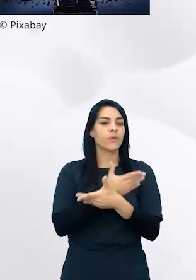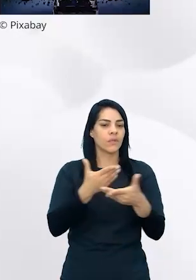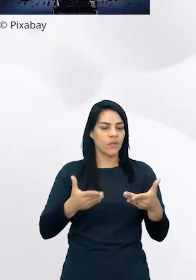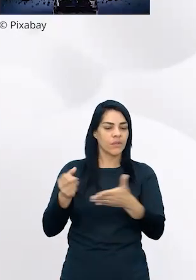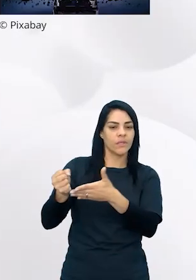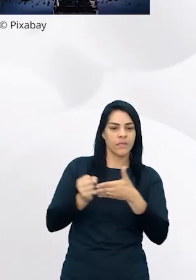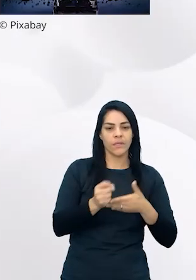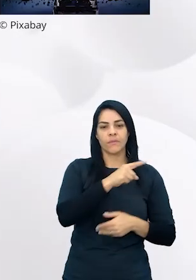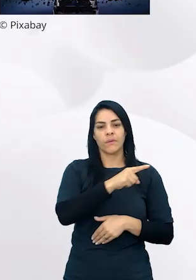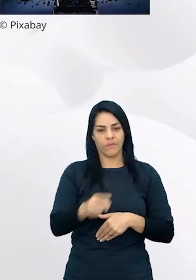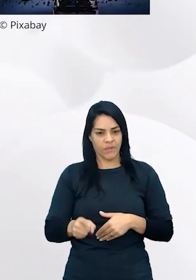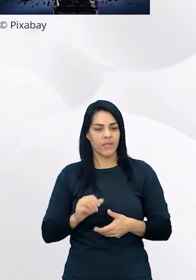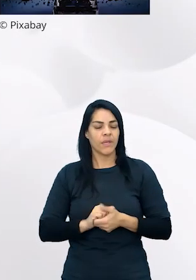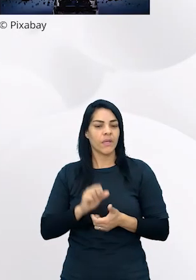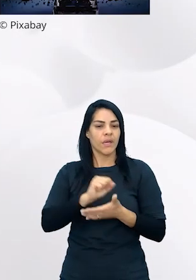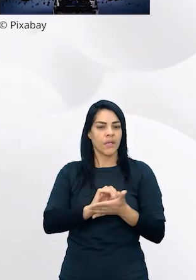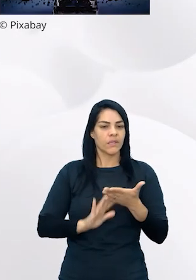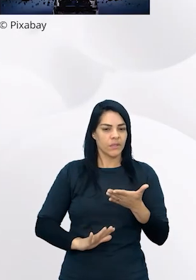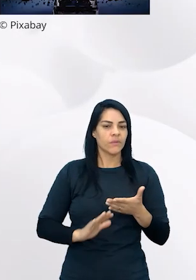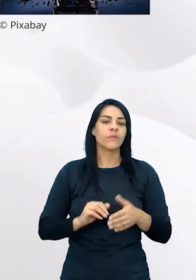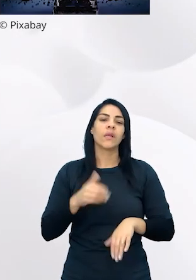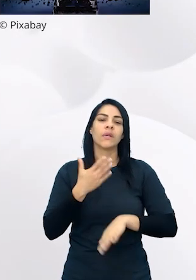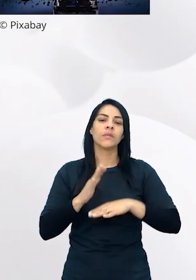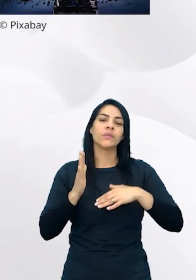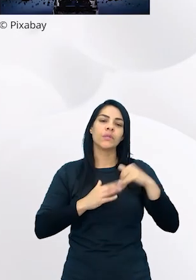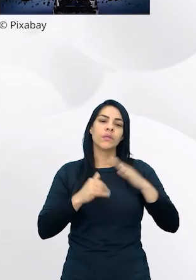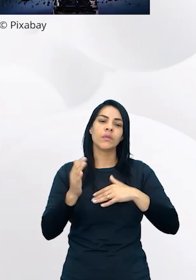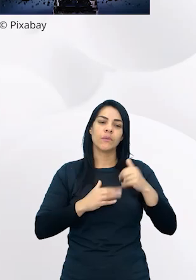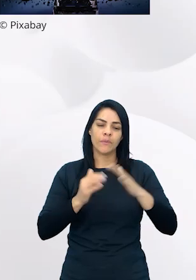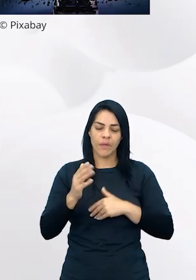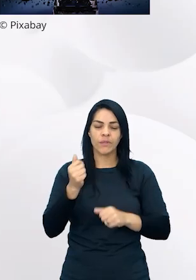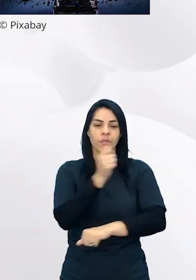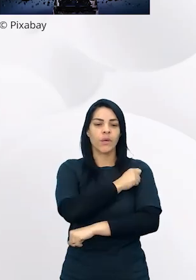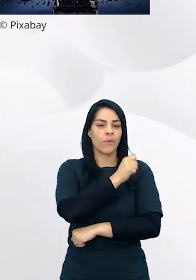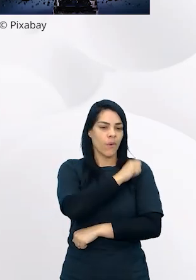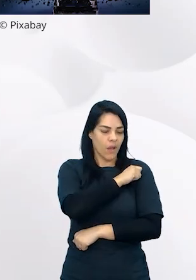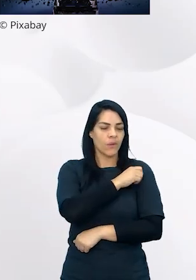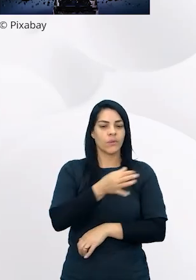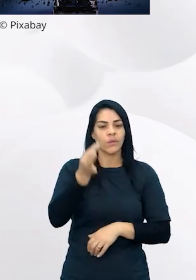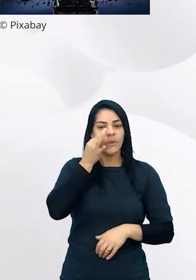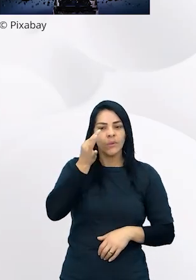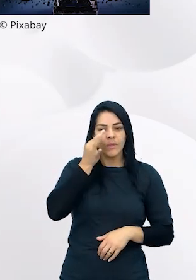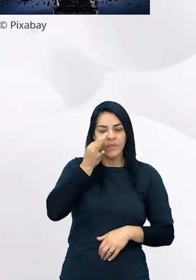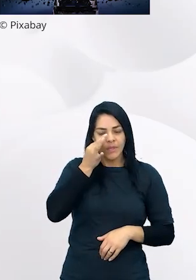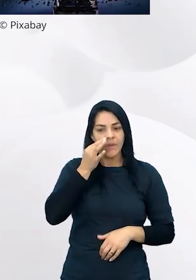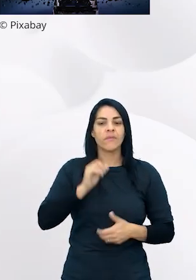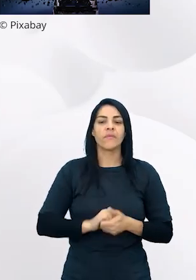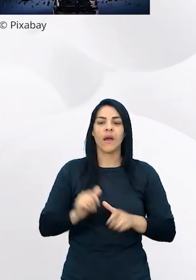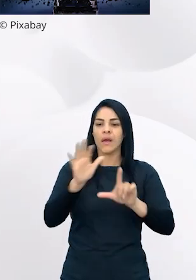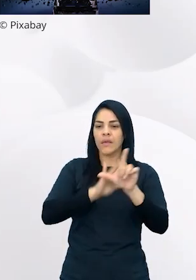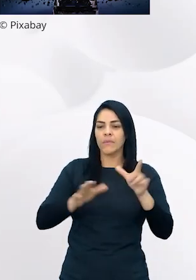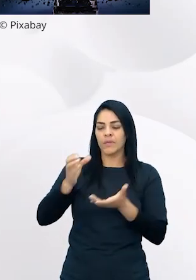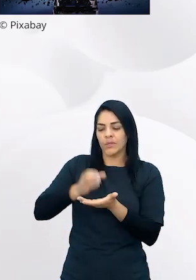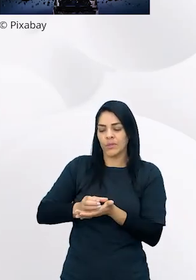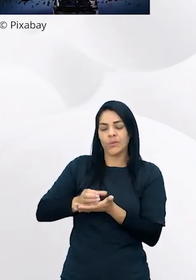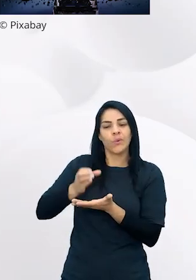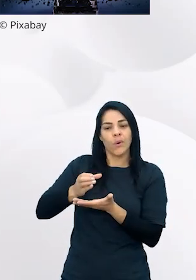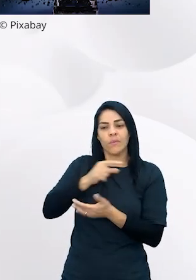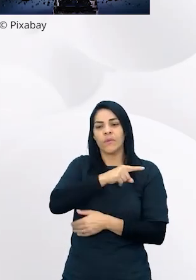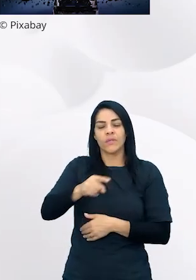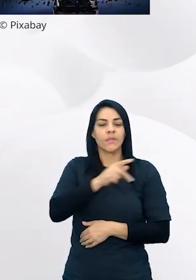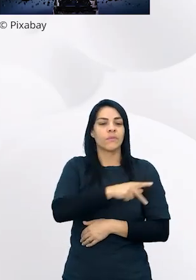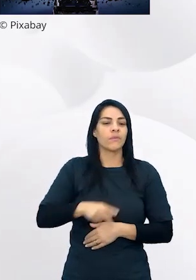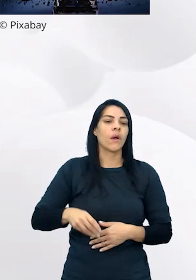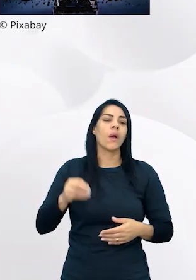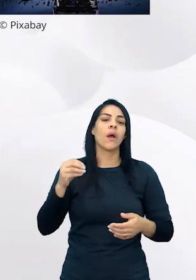atividade prática, ela consiste no estudante observar essa imagem do copo, uma imagem aleatória. Daí a gente colocou copo aí, mas você, professor, pode